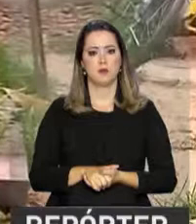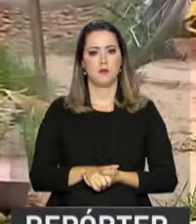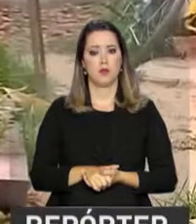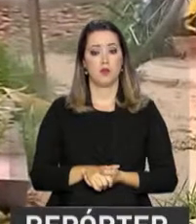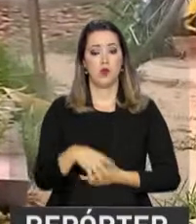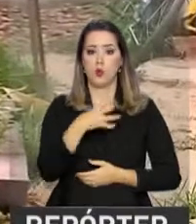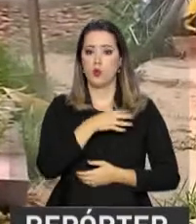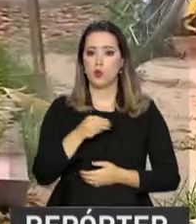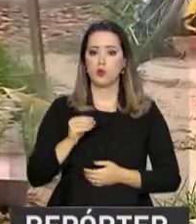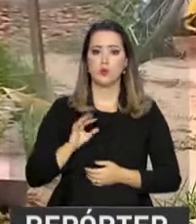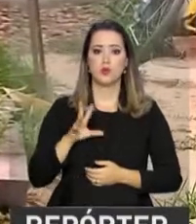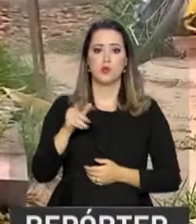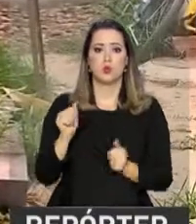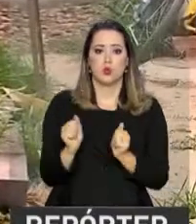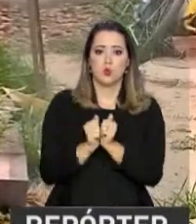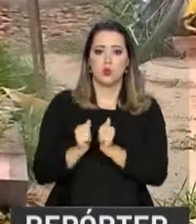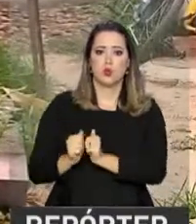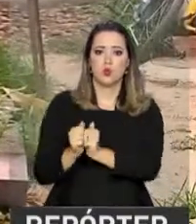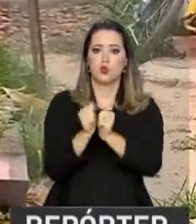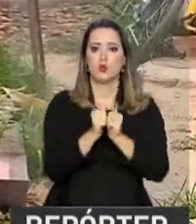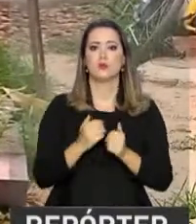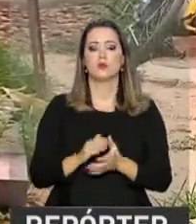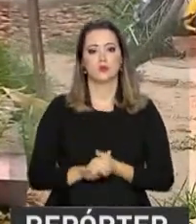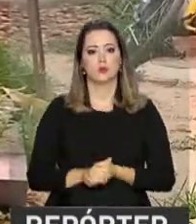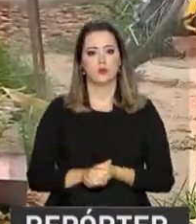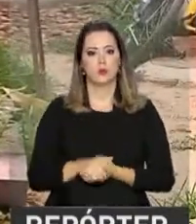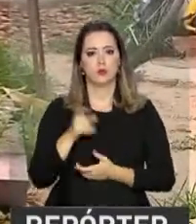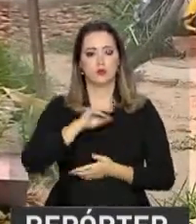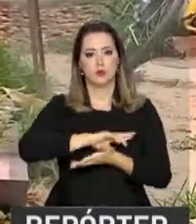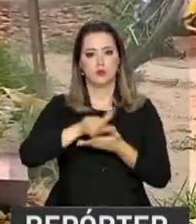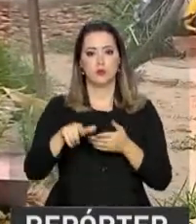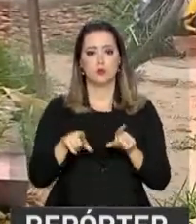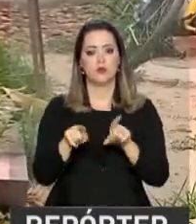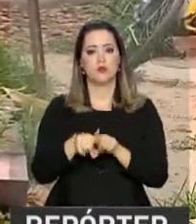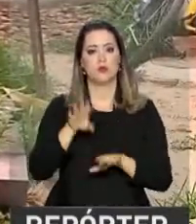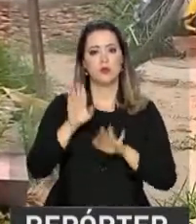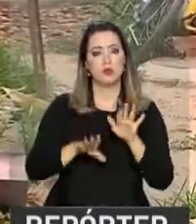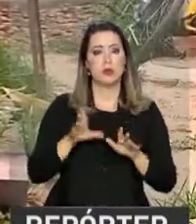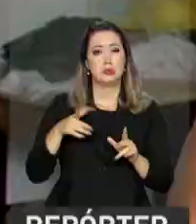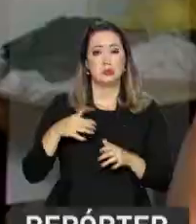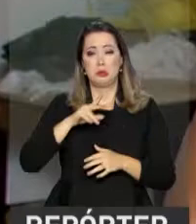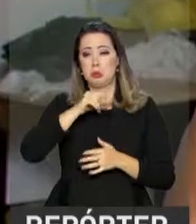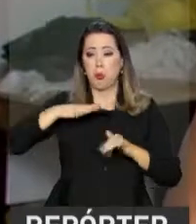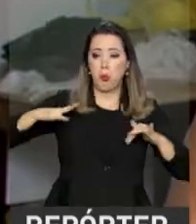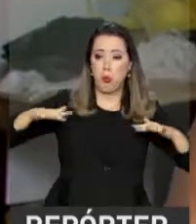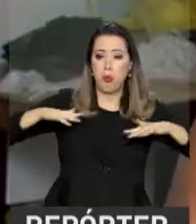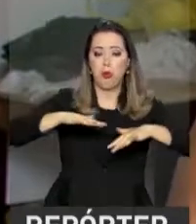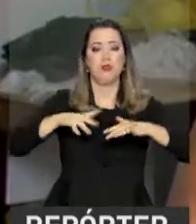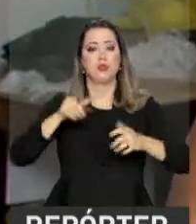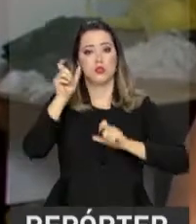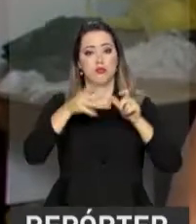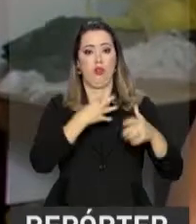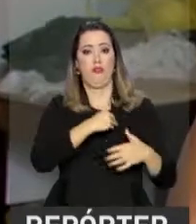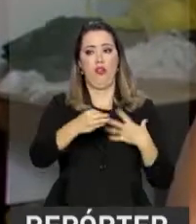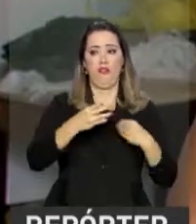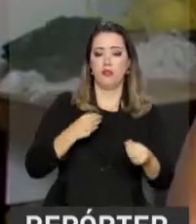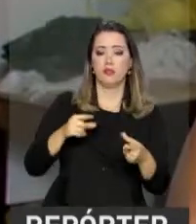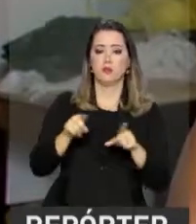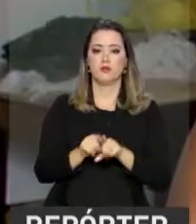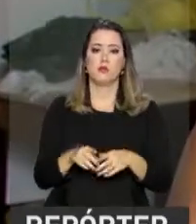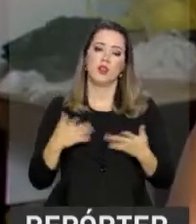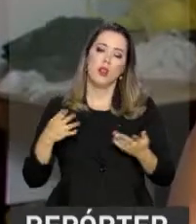E os filhos tudo juntando também junto, muita gente. De velho já enjoou, já com muita gente. E esse sonho chegou? Esse sonho chegou. Eu